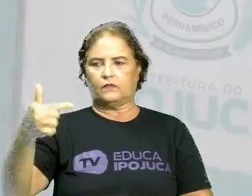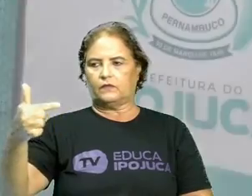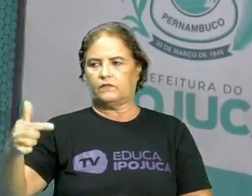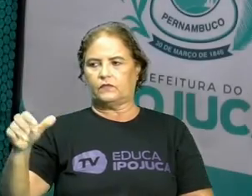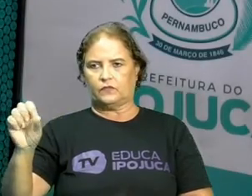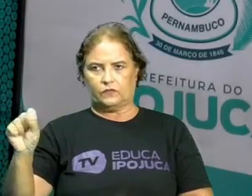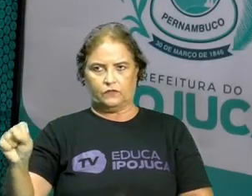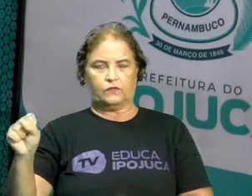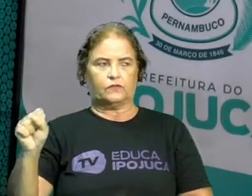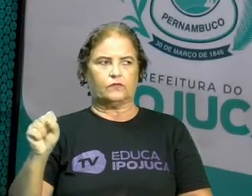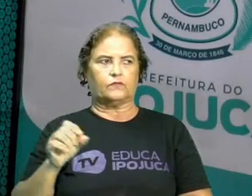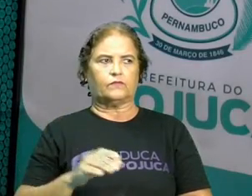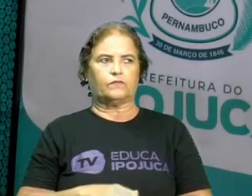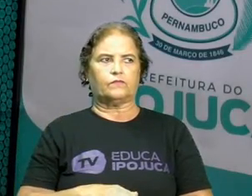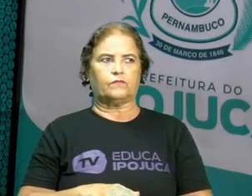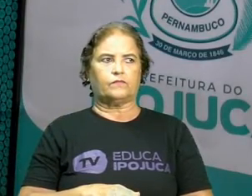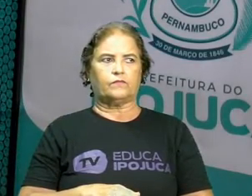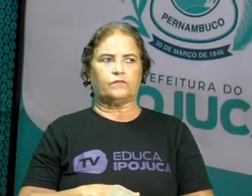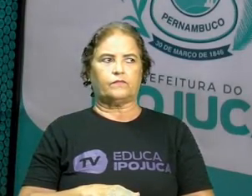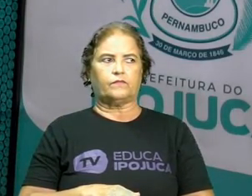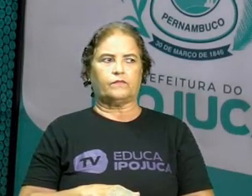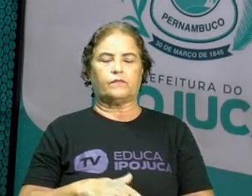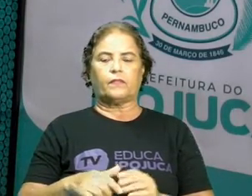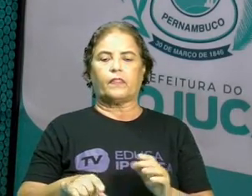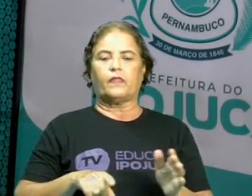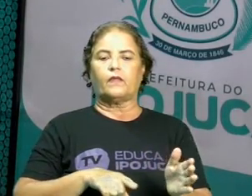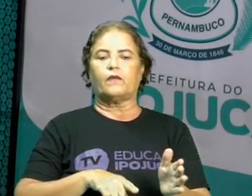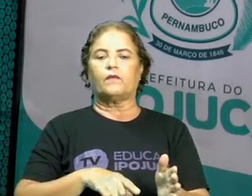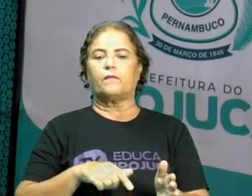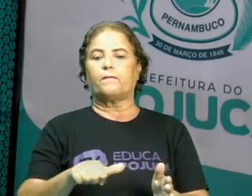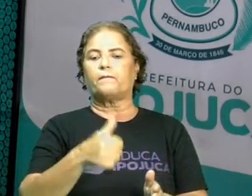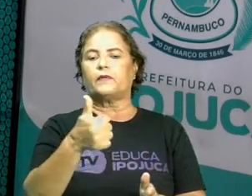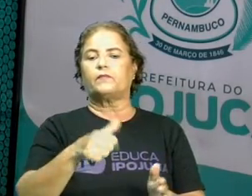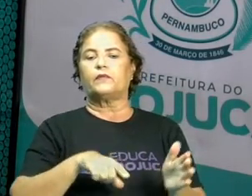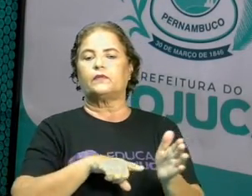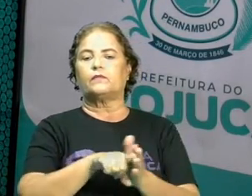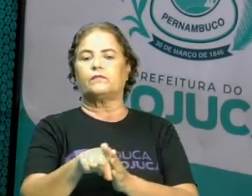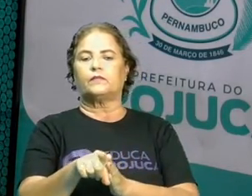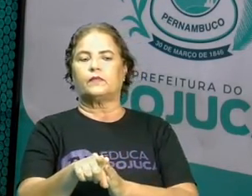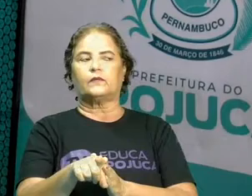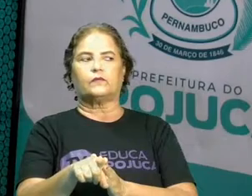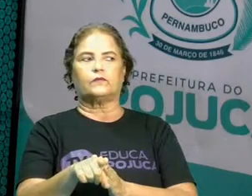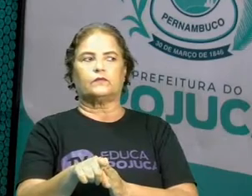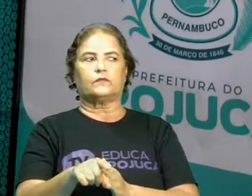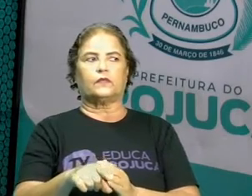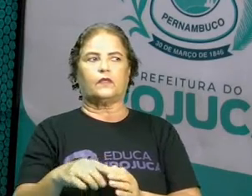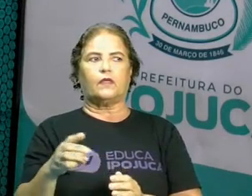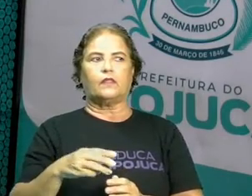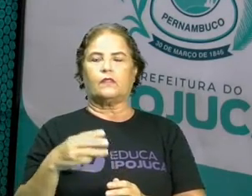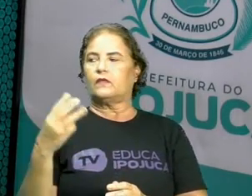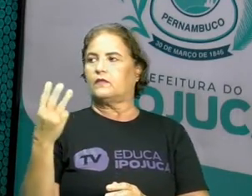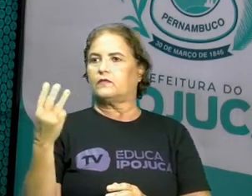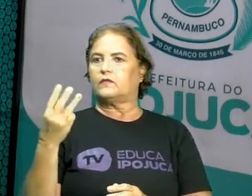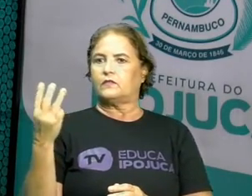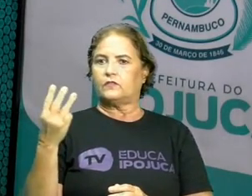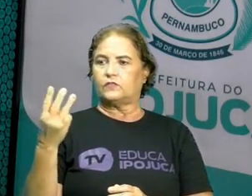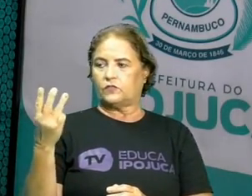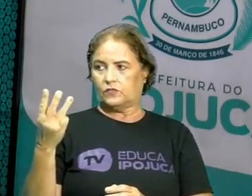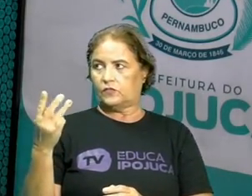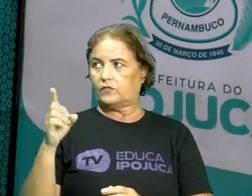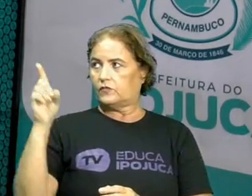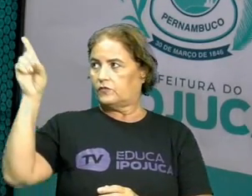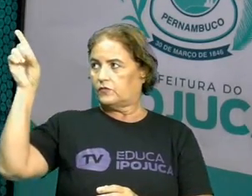25.137.228 unidades. Primeira pergunta. Desses três algarismos que temos